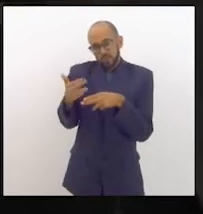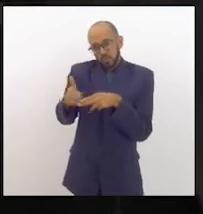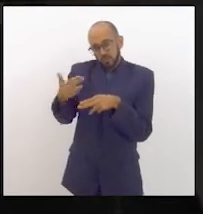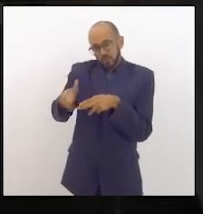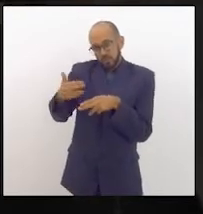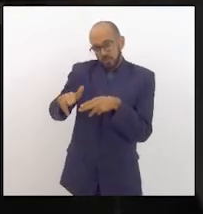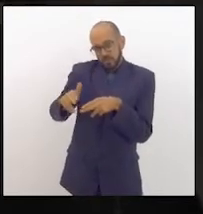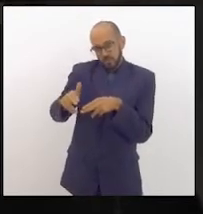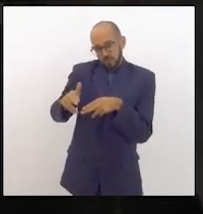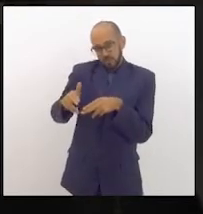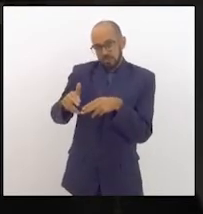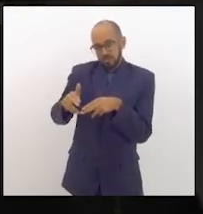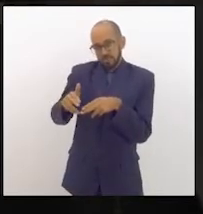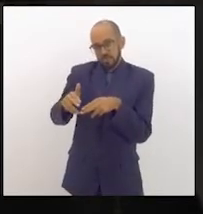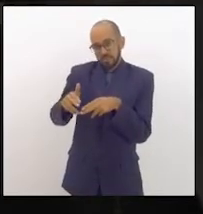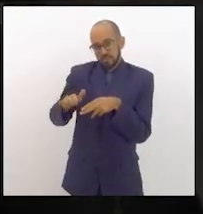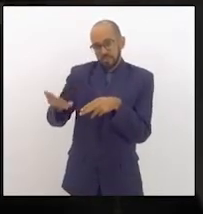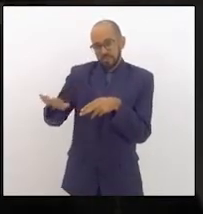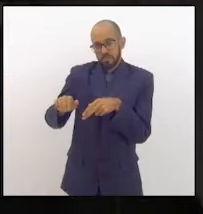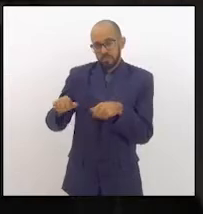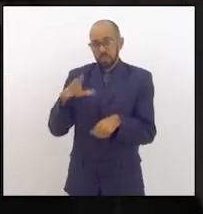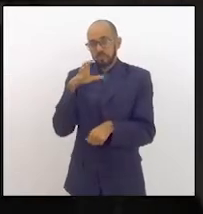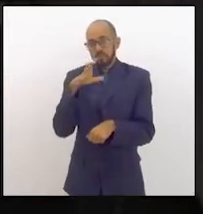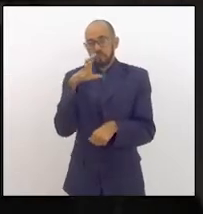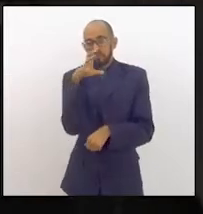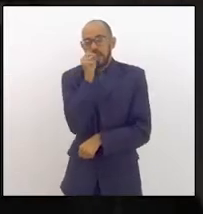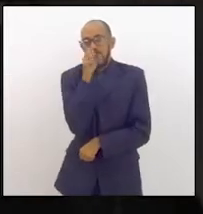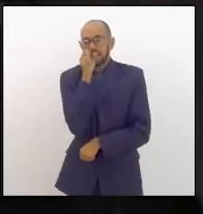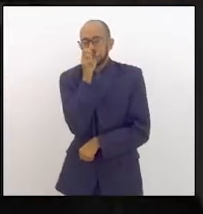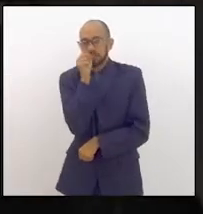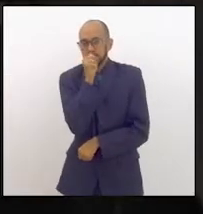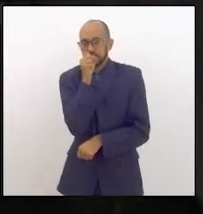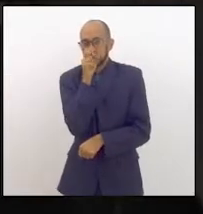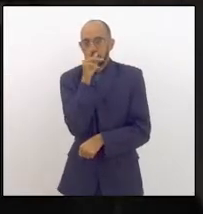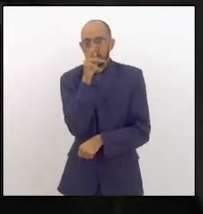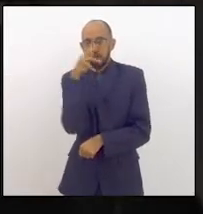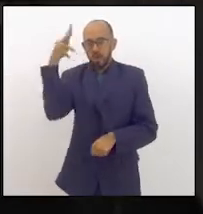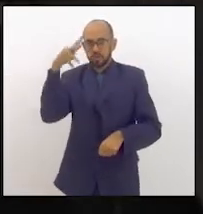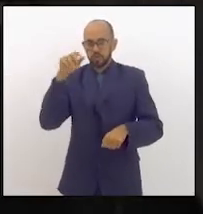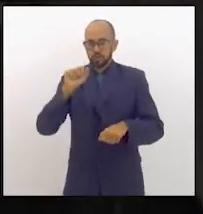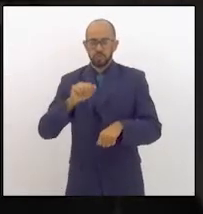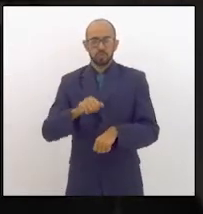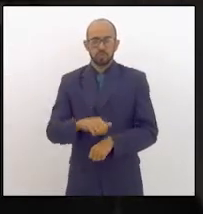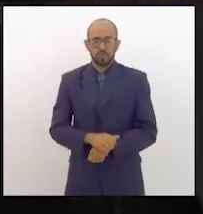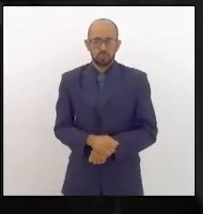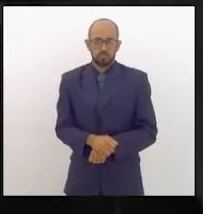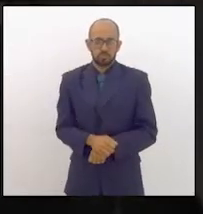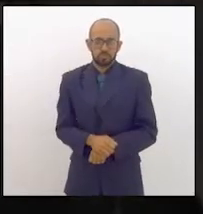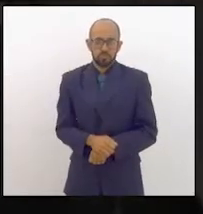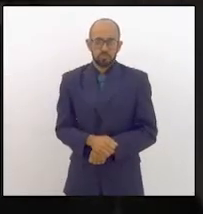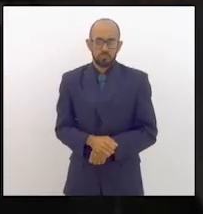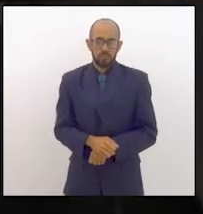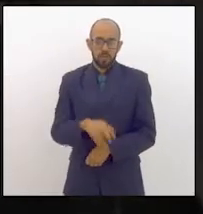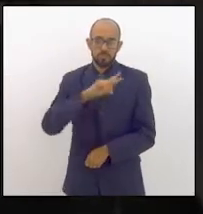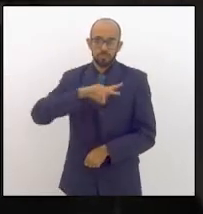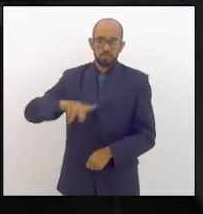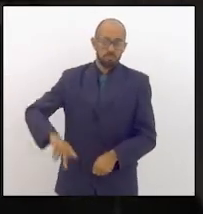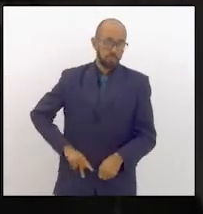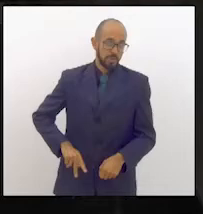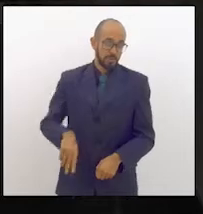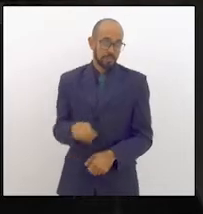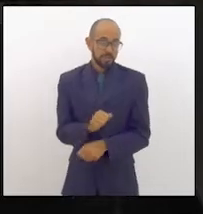de rasteira e um laranja gigantesco o presidente bolsonaro nem